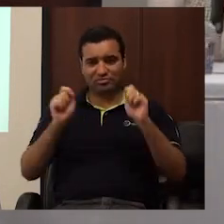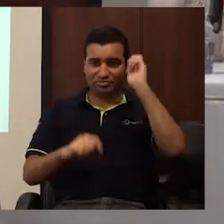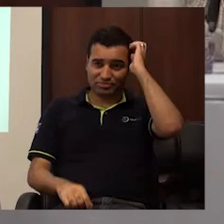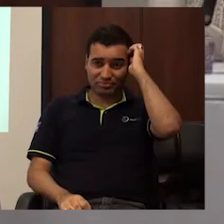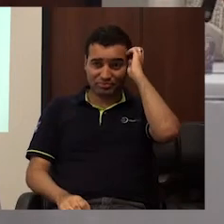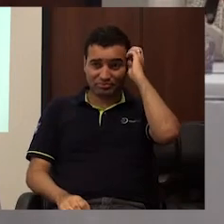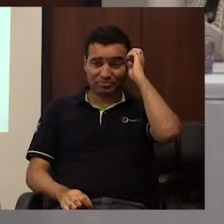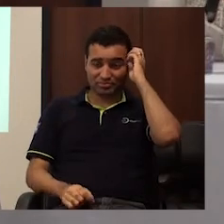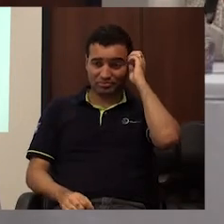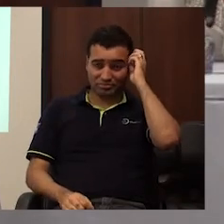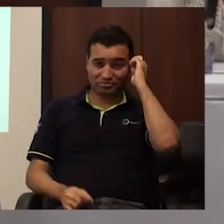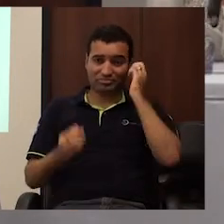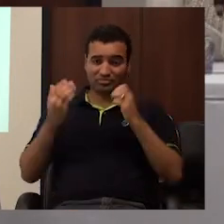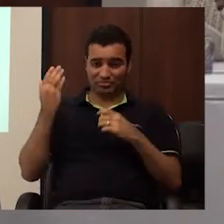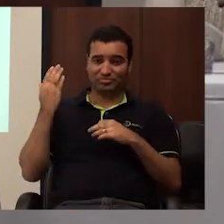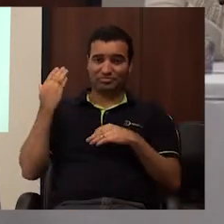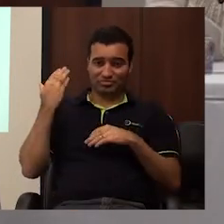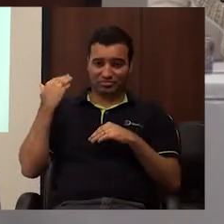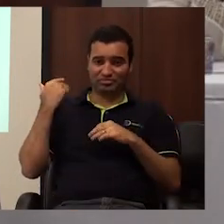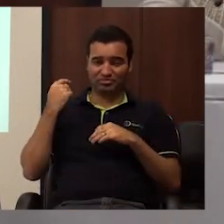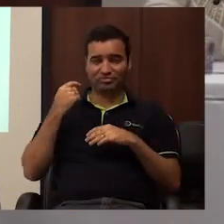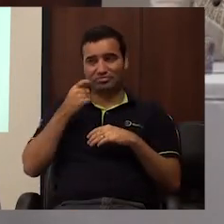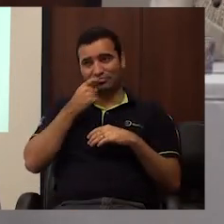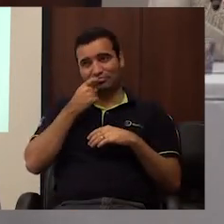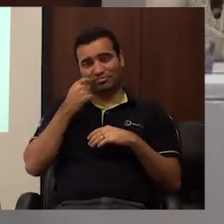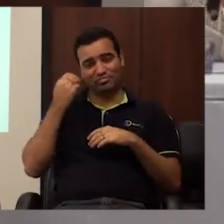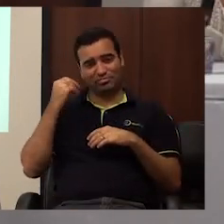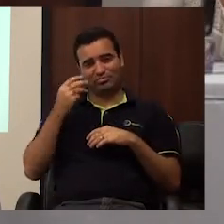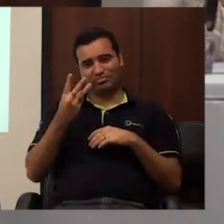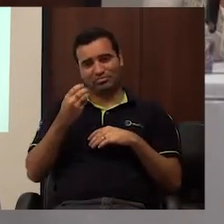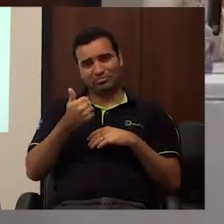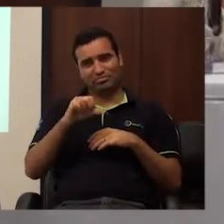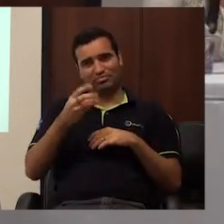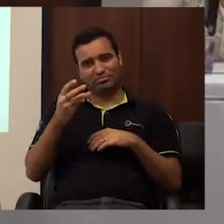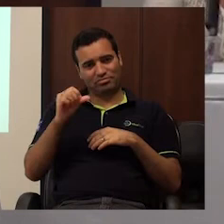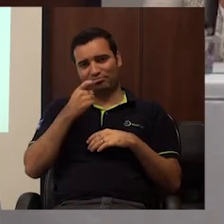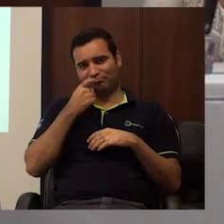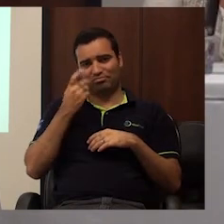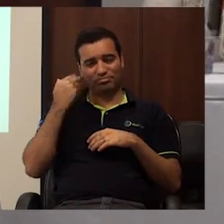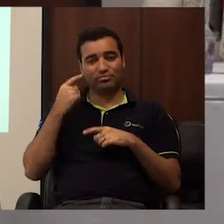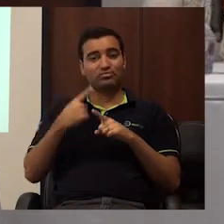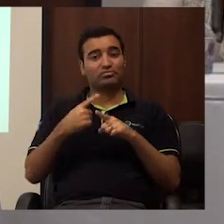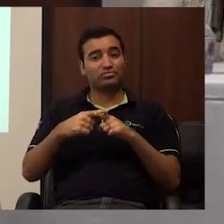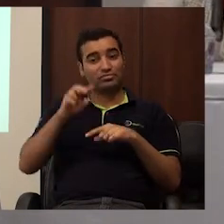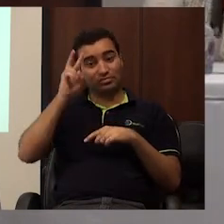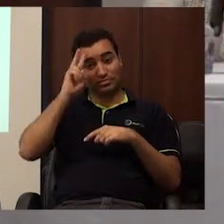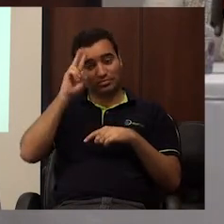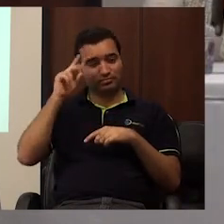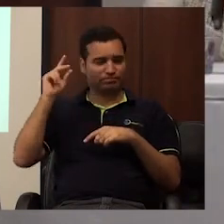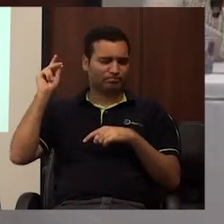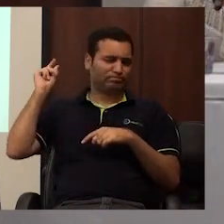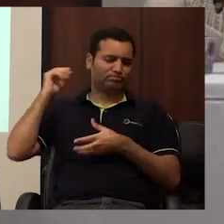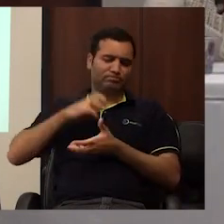Isso ficou num passado que ainda é recente, quando eu digo 39, porque a história, os